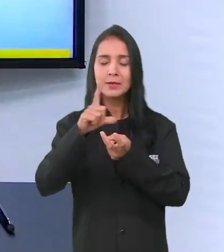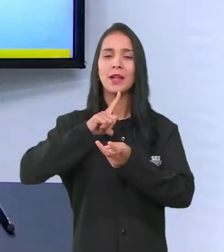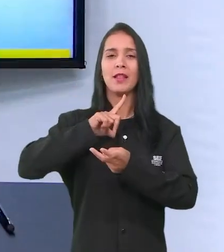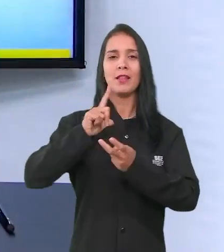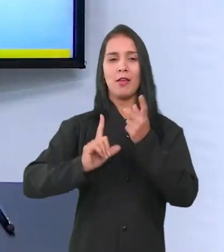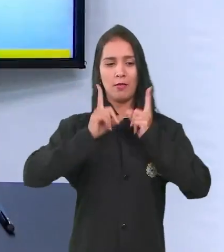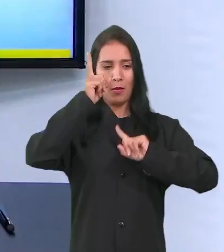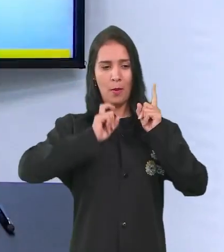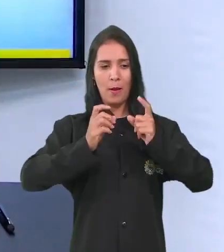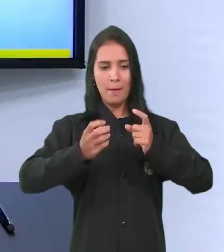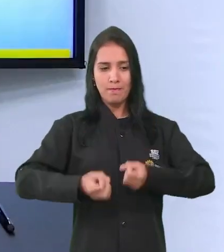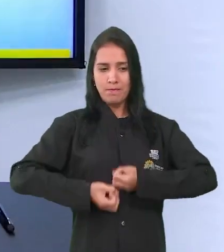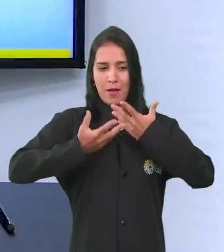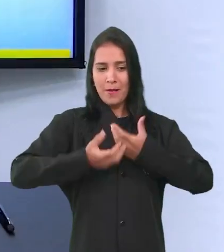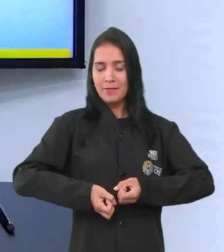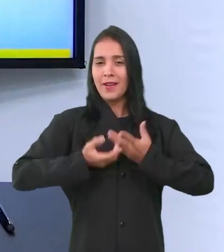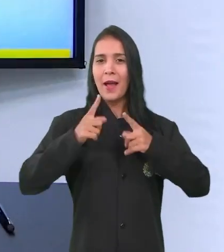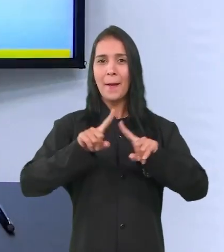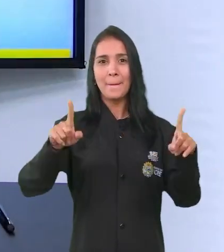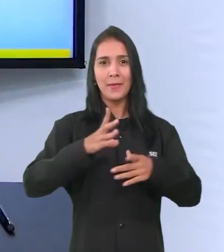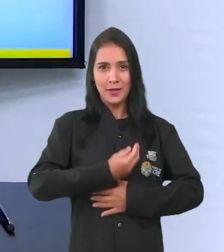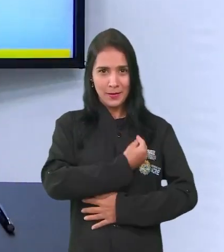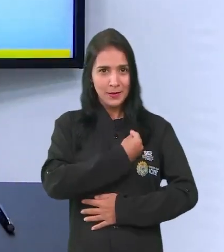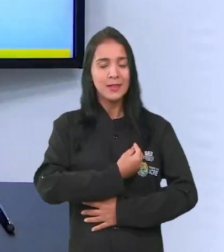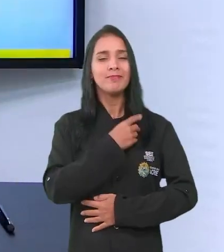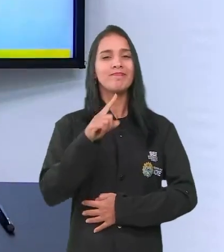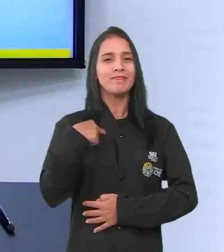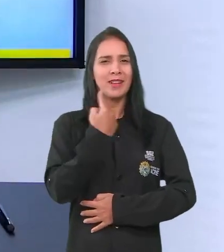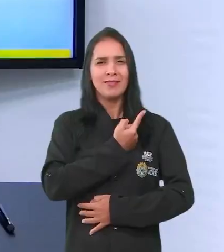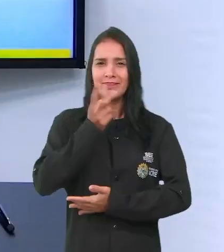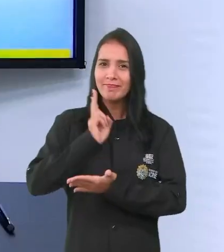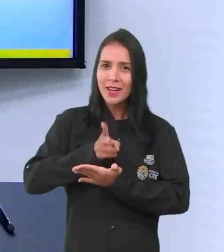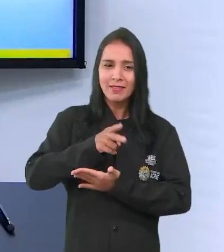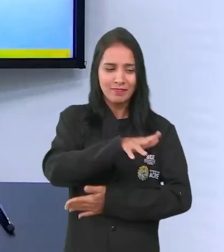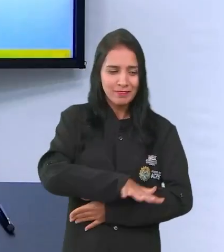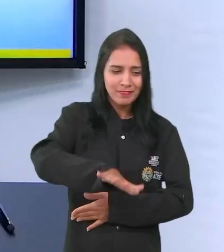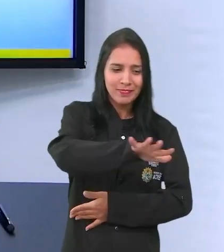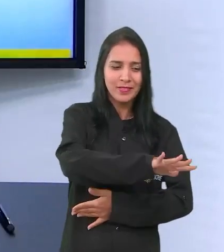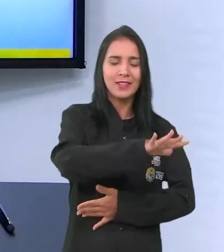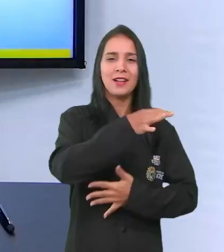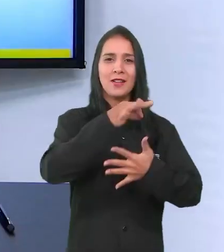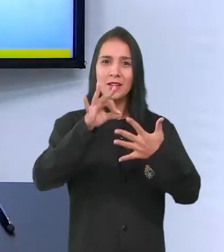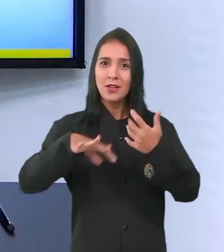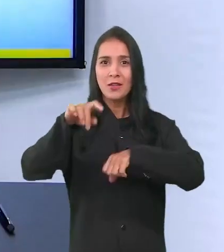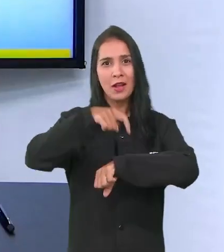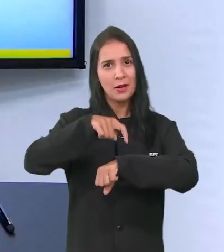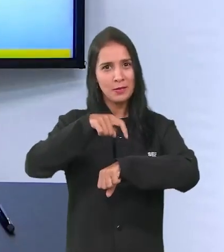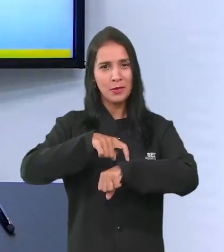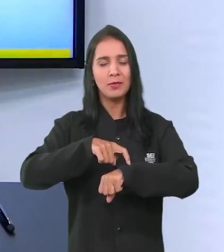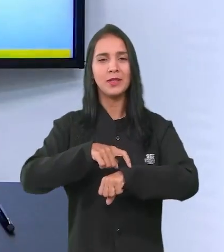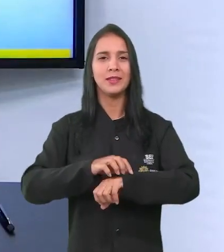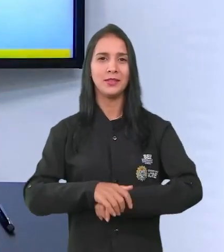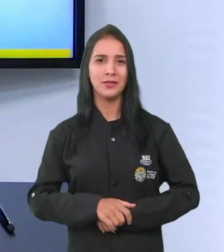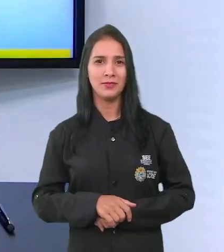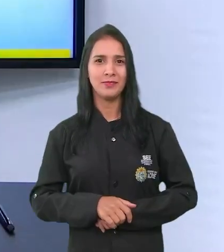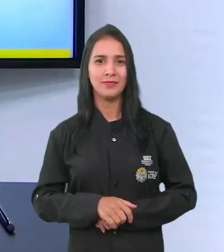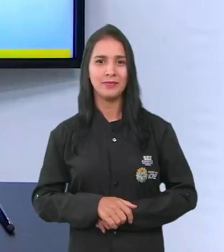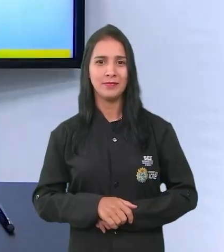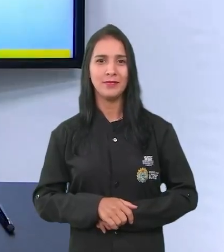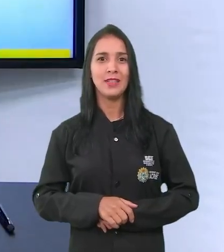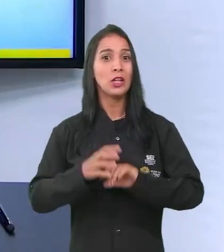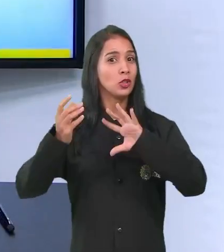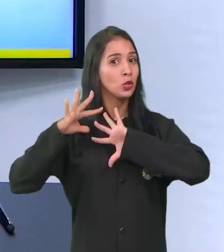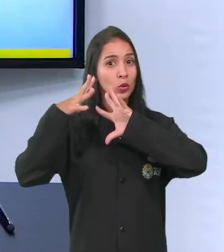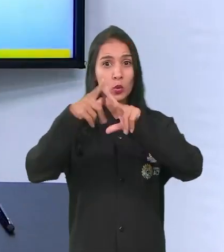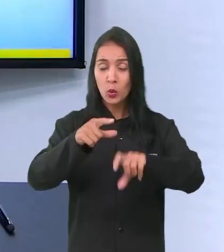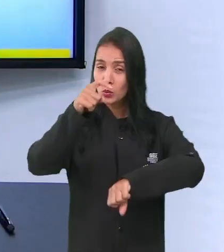vai estar ali na nossa vida em várias áreas, em vários momentos. Em vários momentos não, em